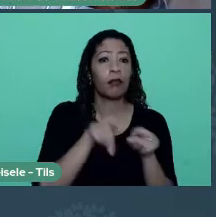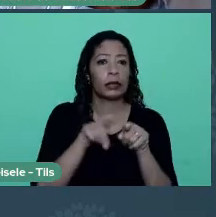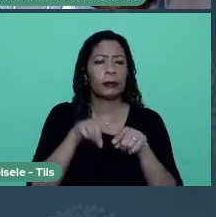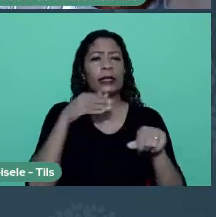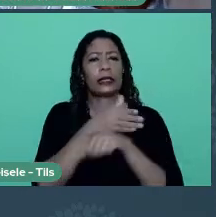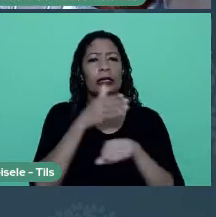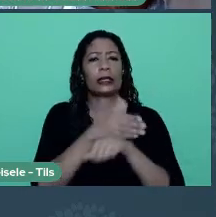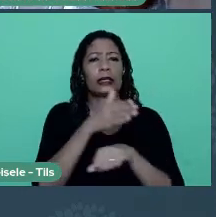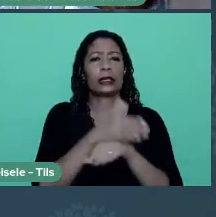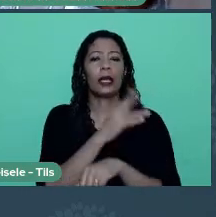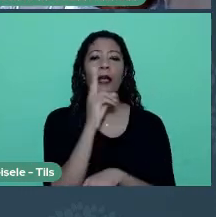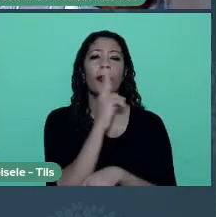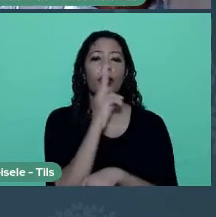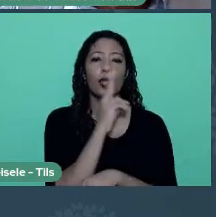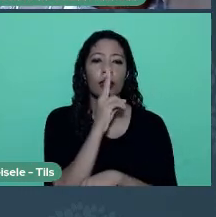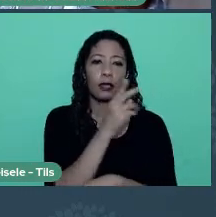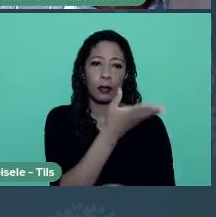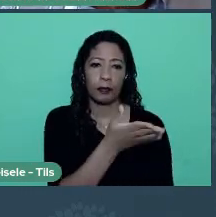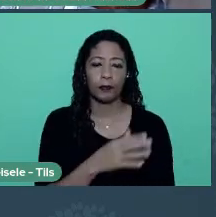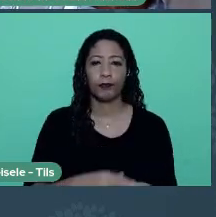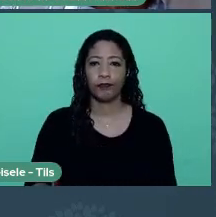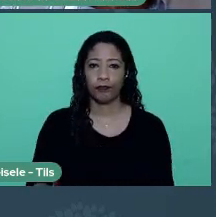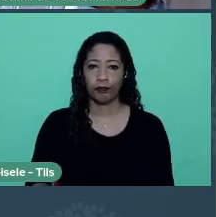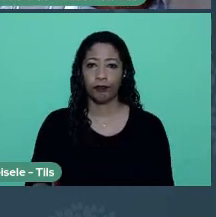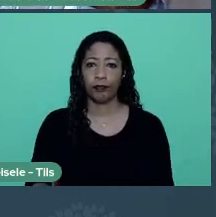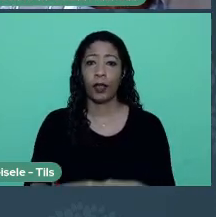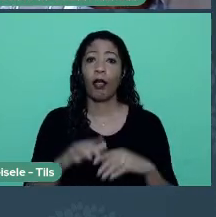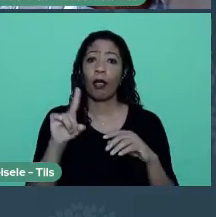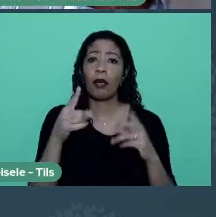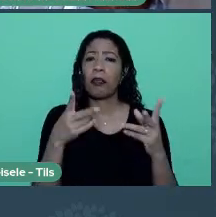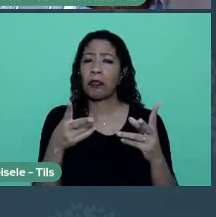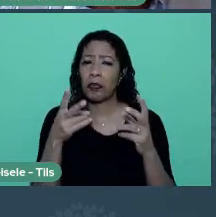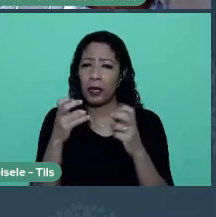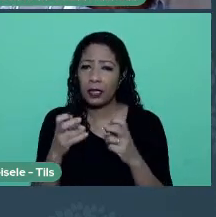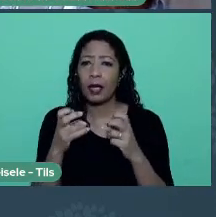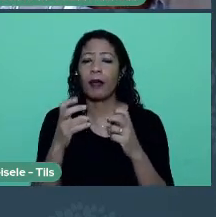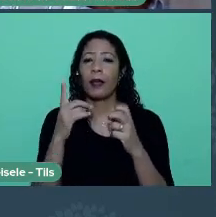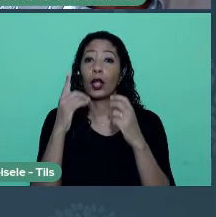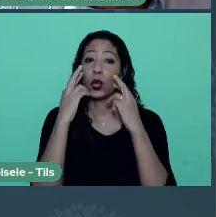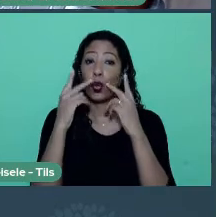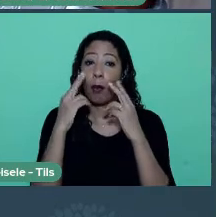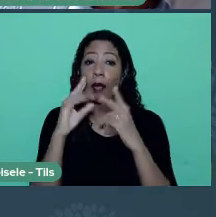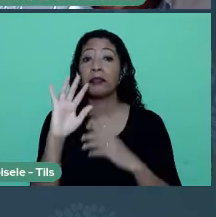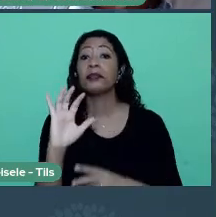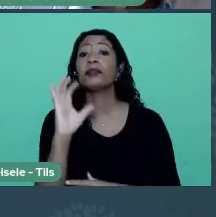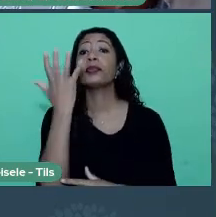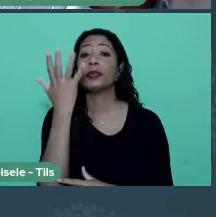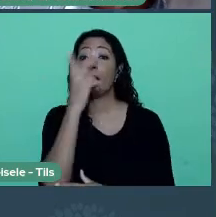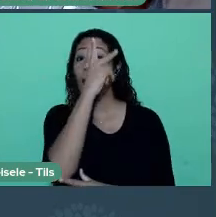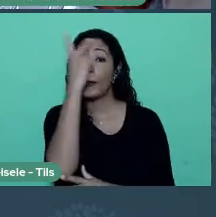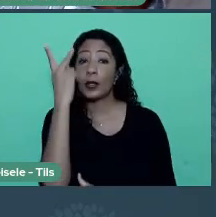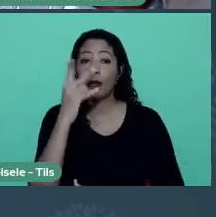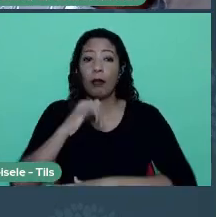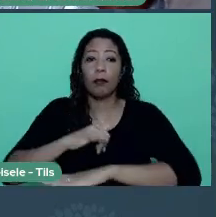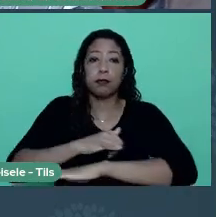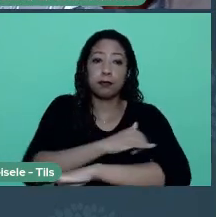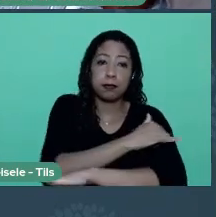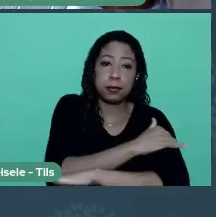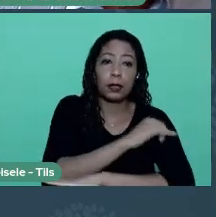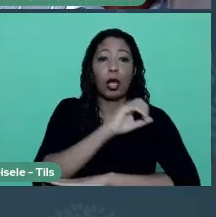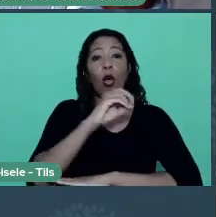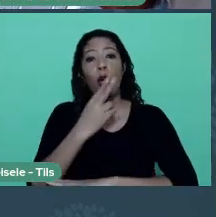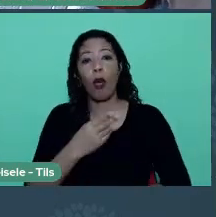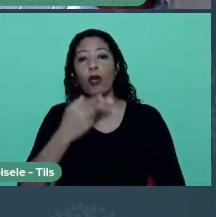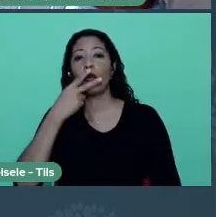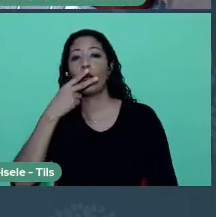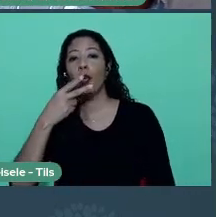E isto, assim, é mais comumente observado naqueles indivíduos que são obesos, que são fumantes e até